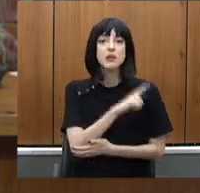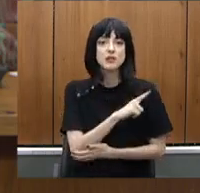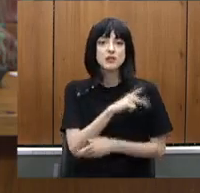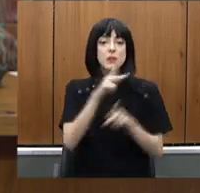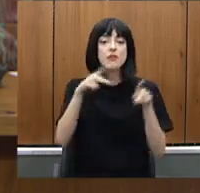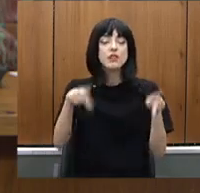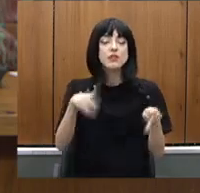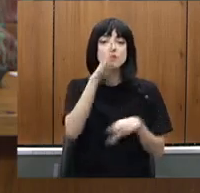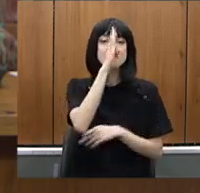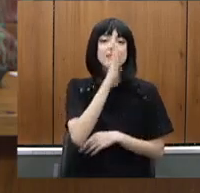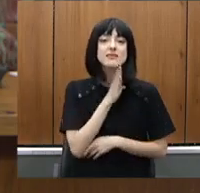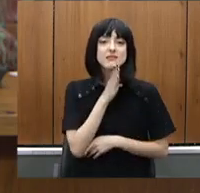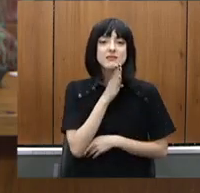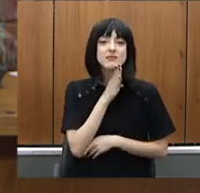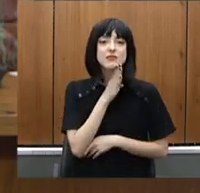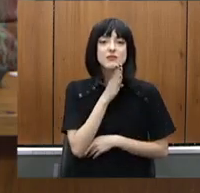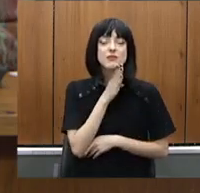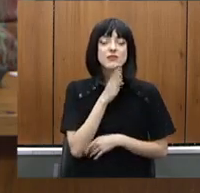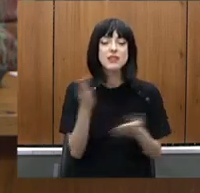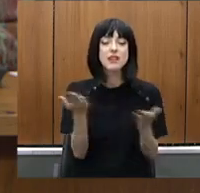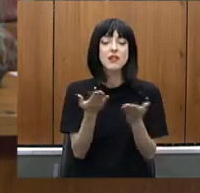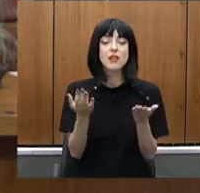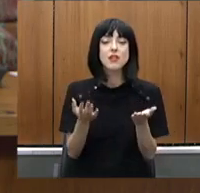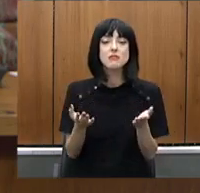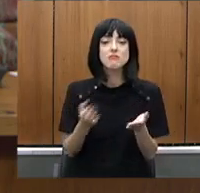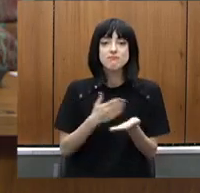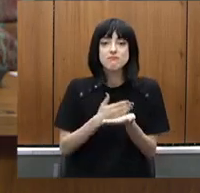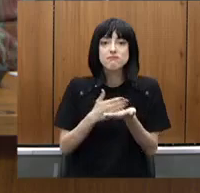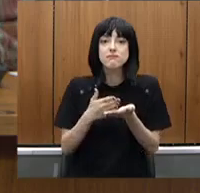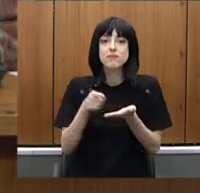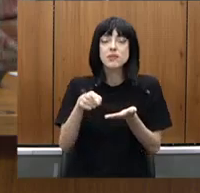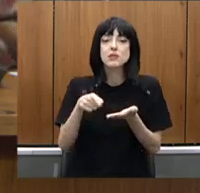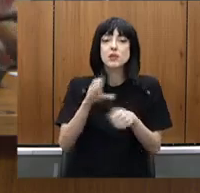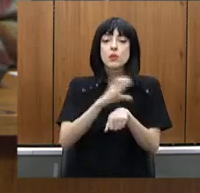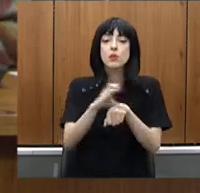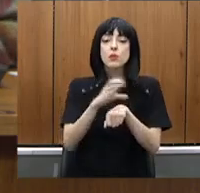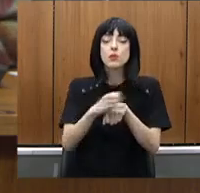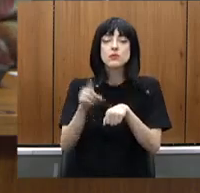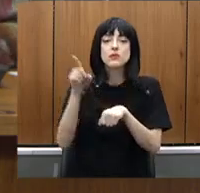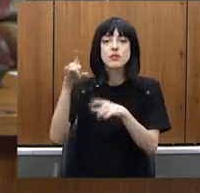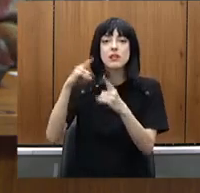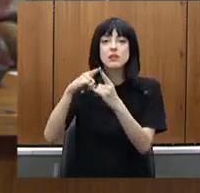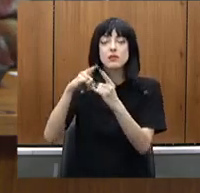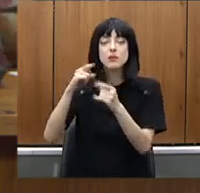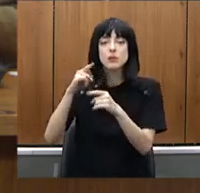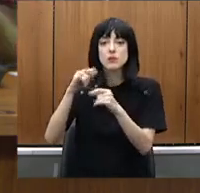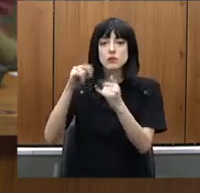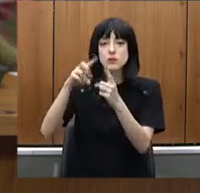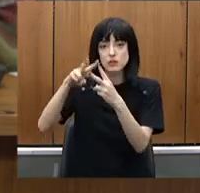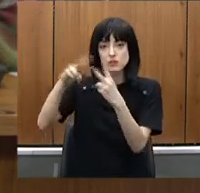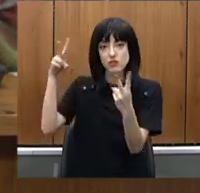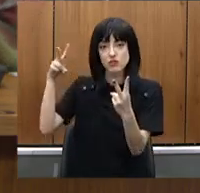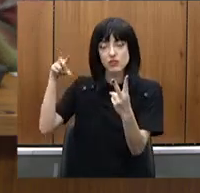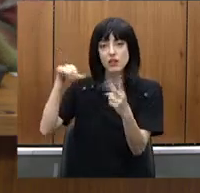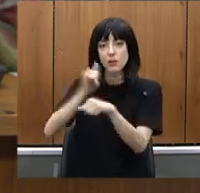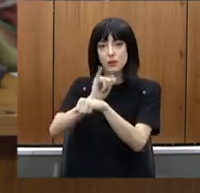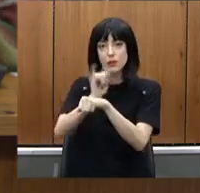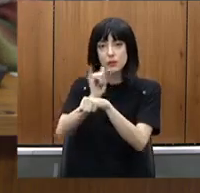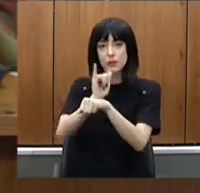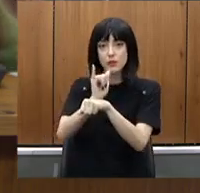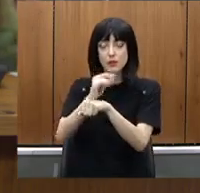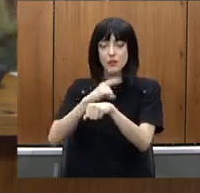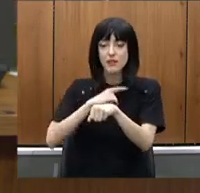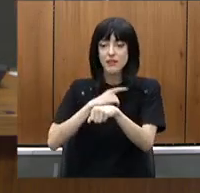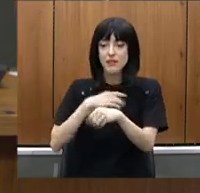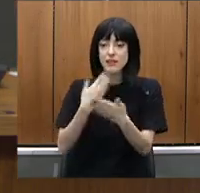digital no YouTube mais 600 pessoas se inscreveram não só de lá mas de fora também e ele conseguir professor e dão aula